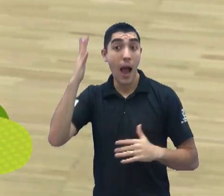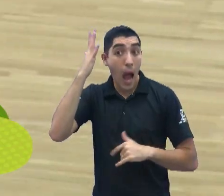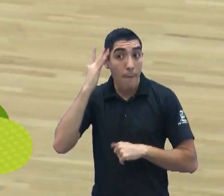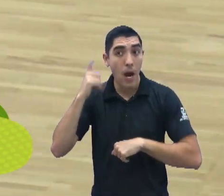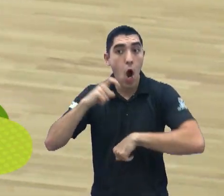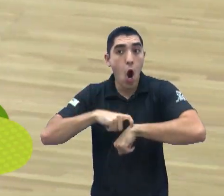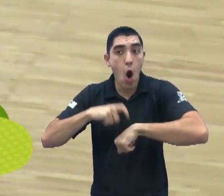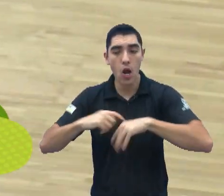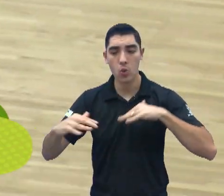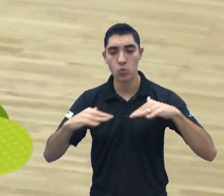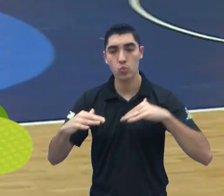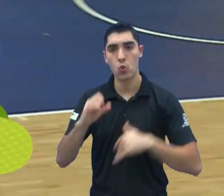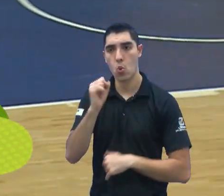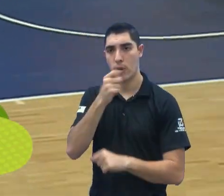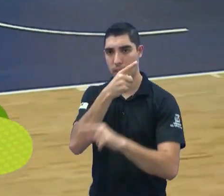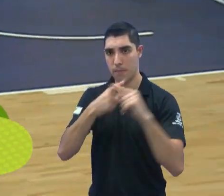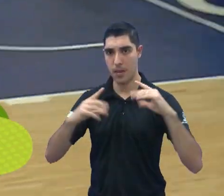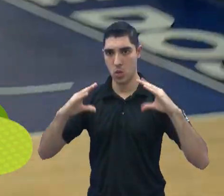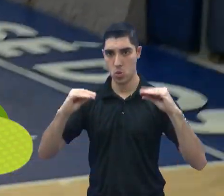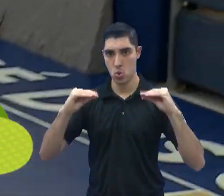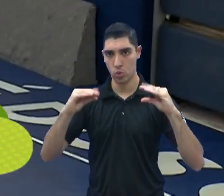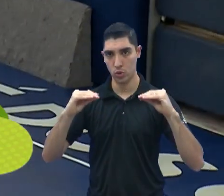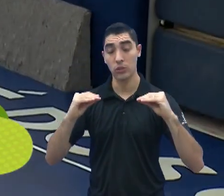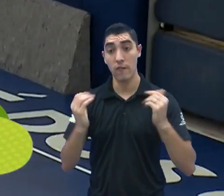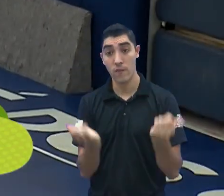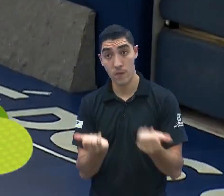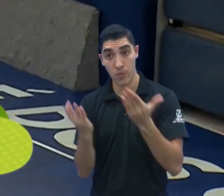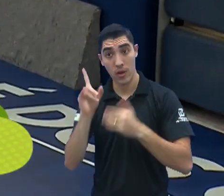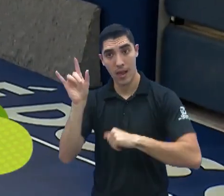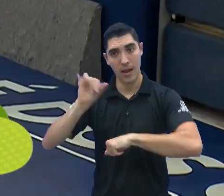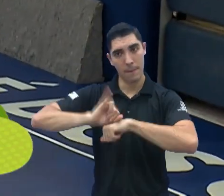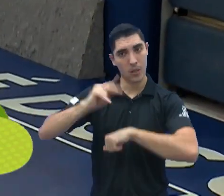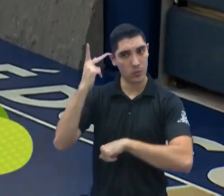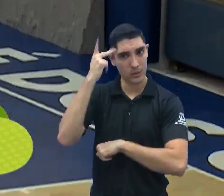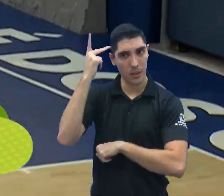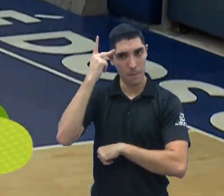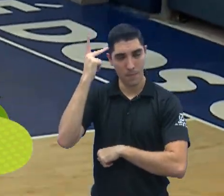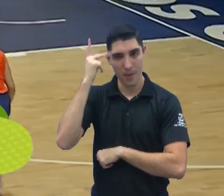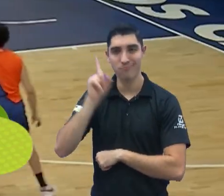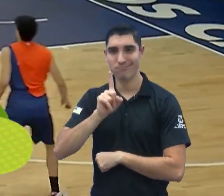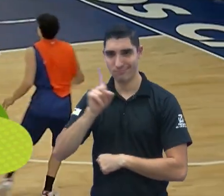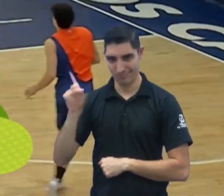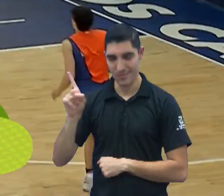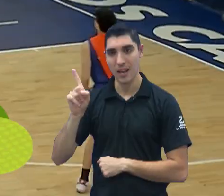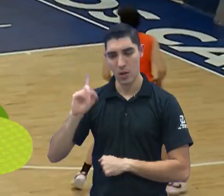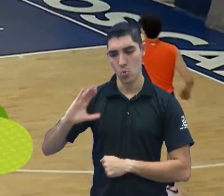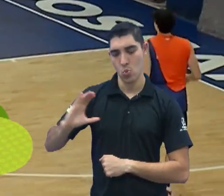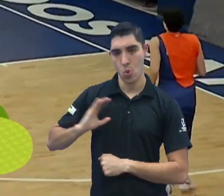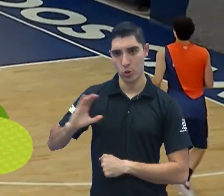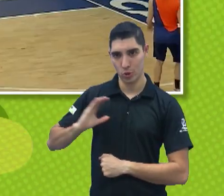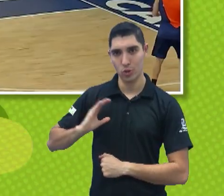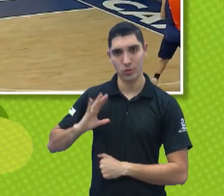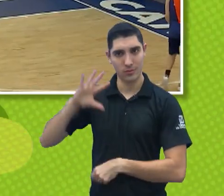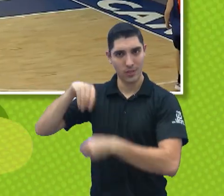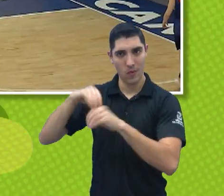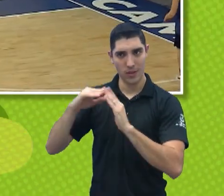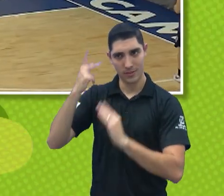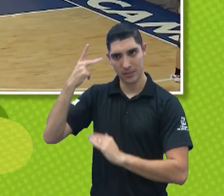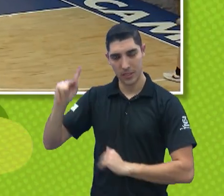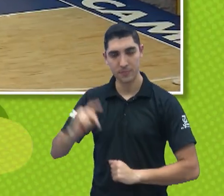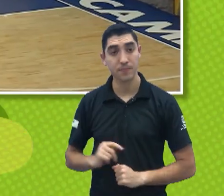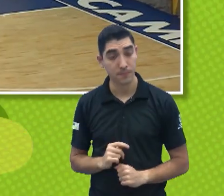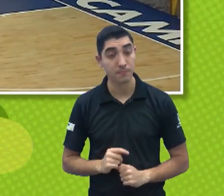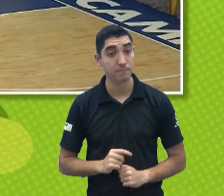às 8h30 da noite no ginásio Vlamir Marques, no complexo do Parque São Jorge, em São Paulo, Paulito.